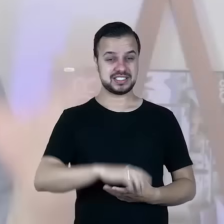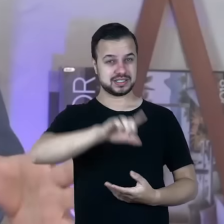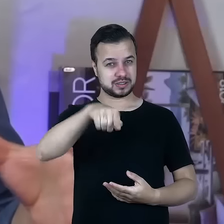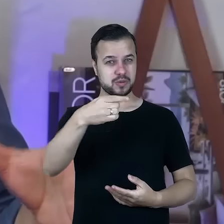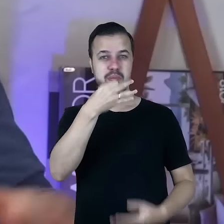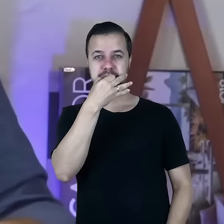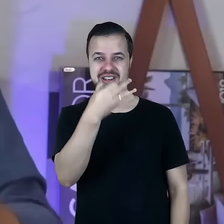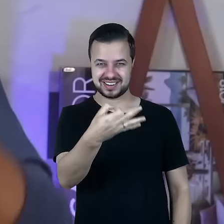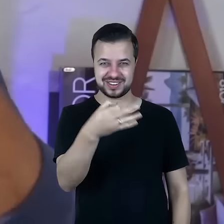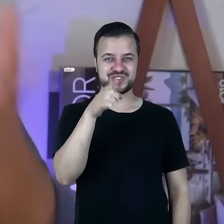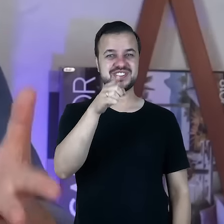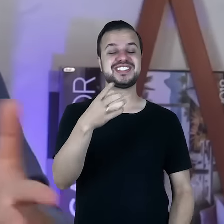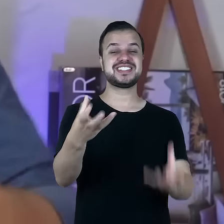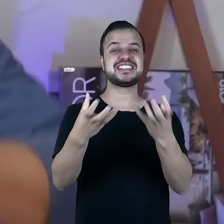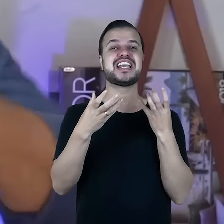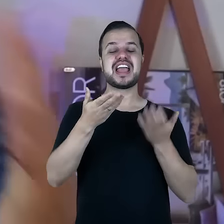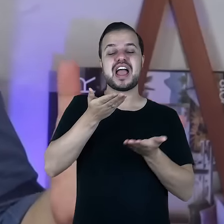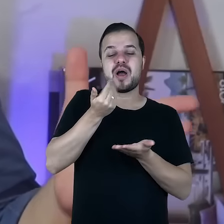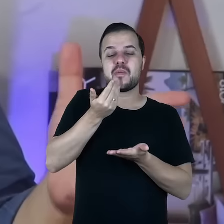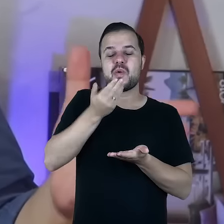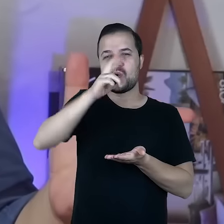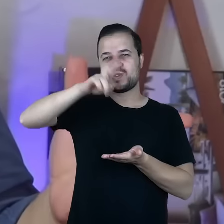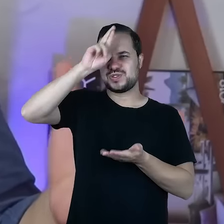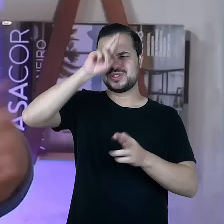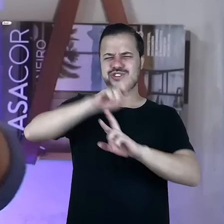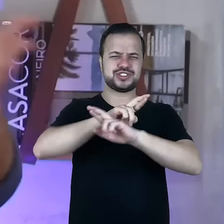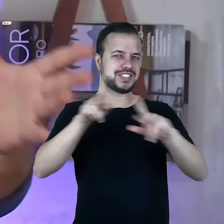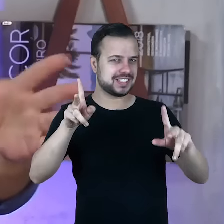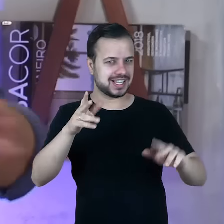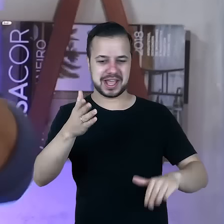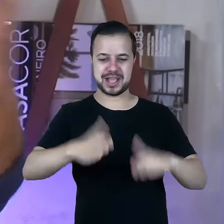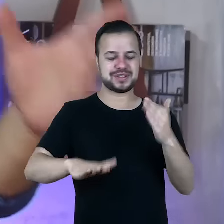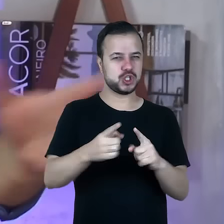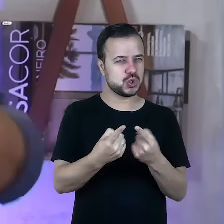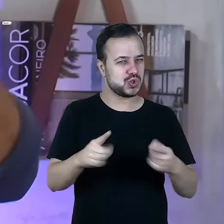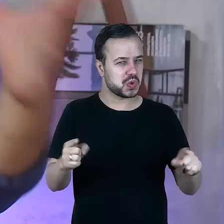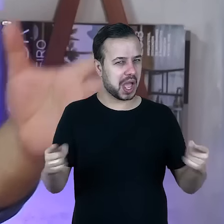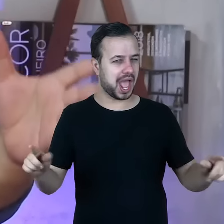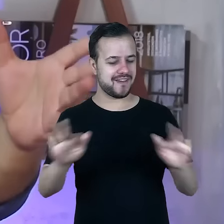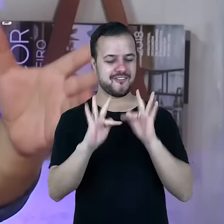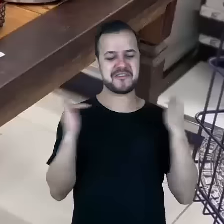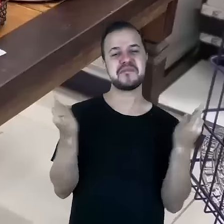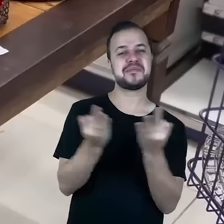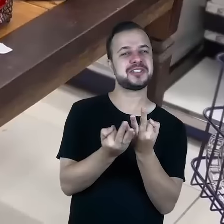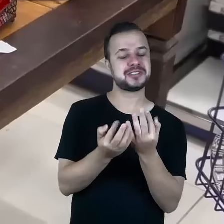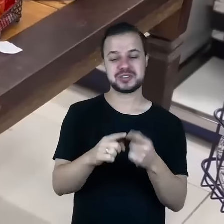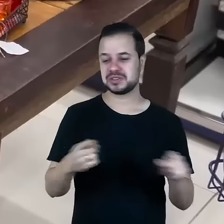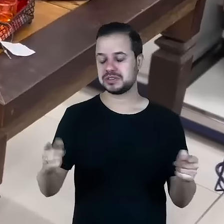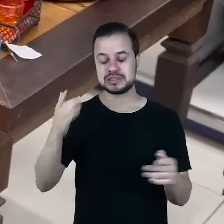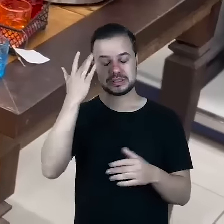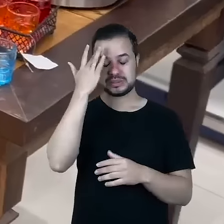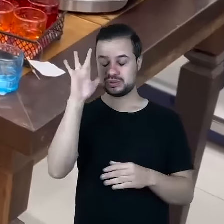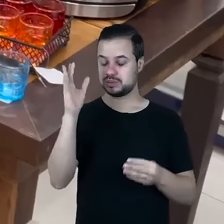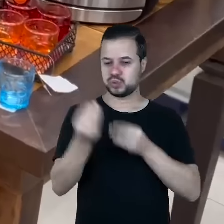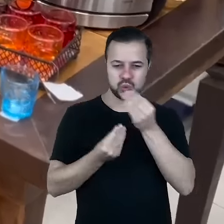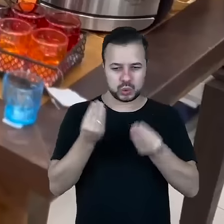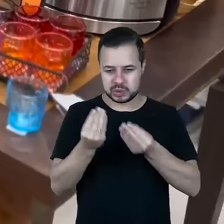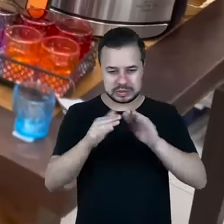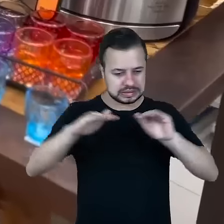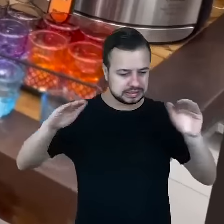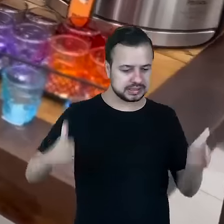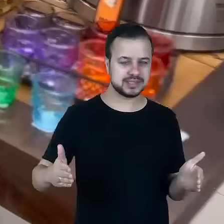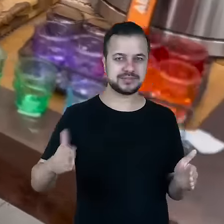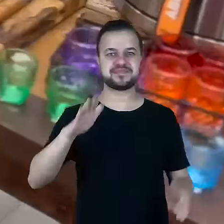E a próxima sugestão é para você que quer oferecer um almoço diferente para o seu pai, quem sabe um churrasco com a família, mas aí você não tem ideia de como montar a